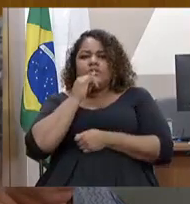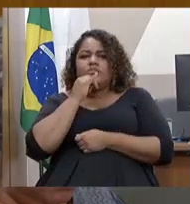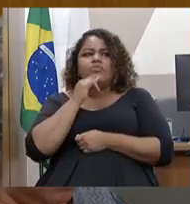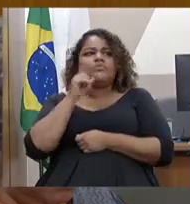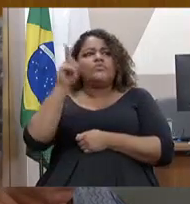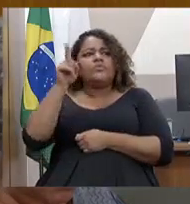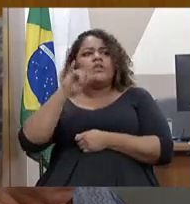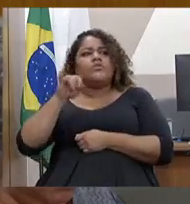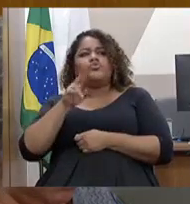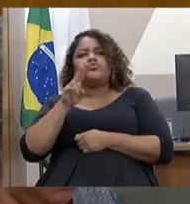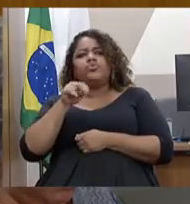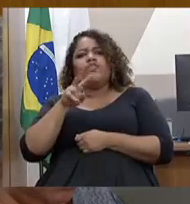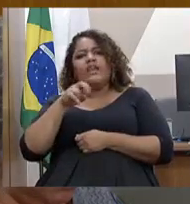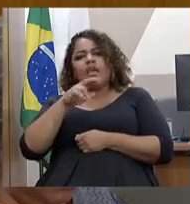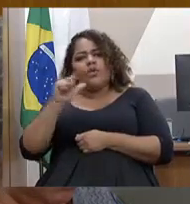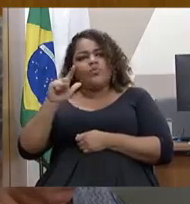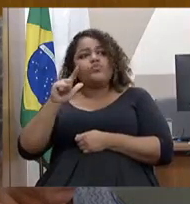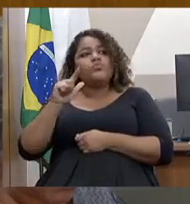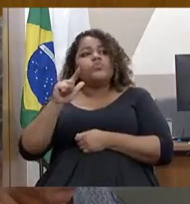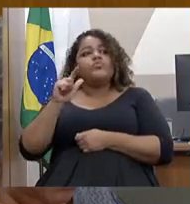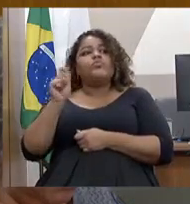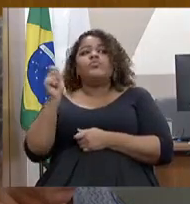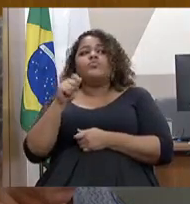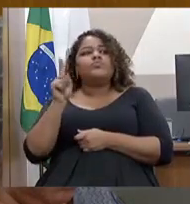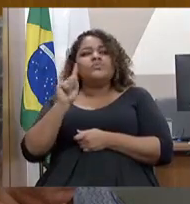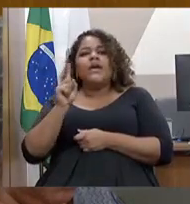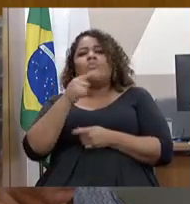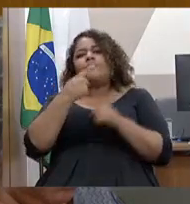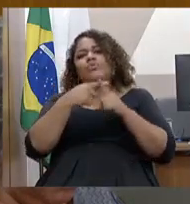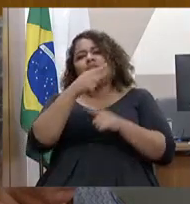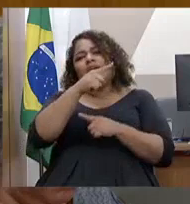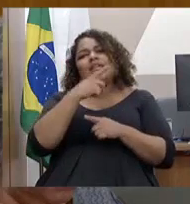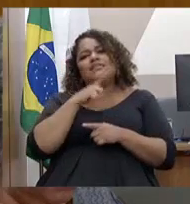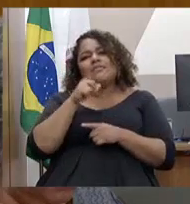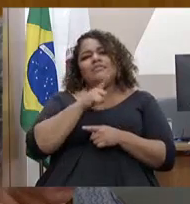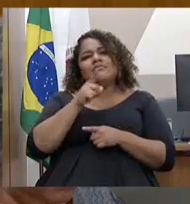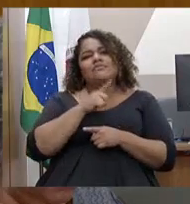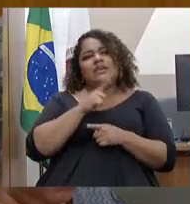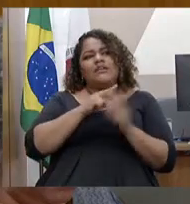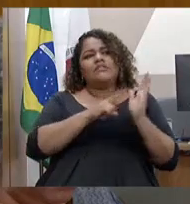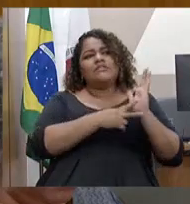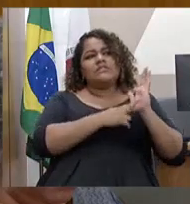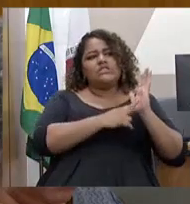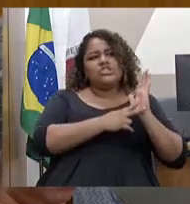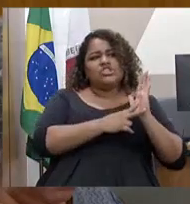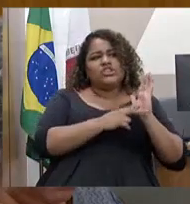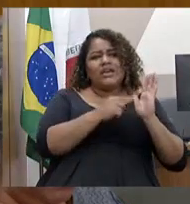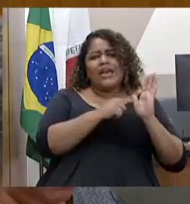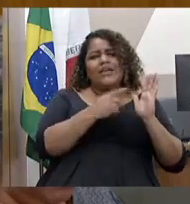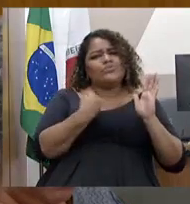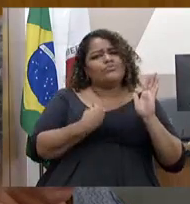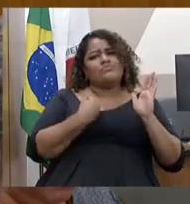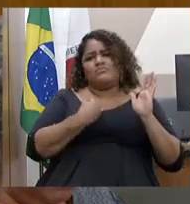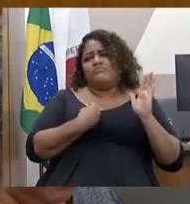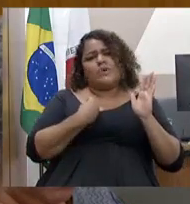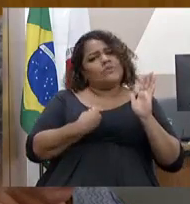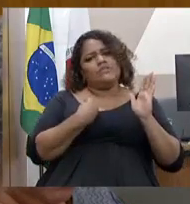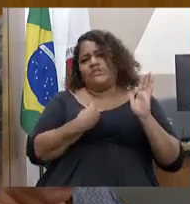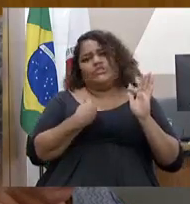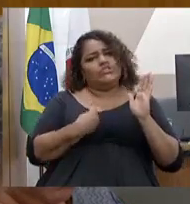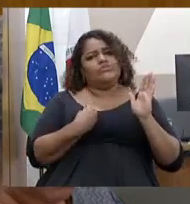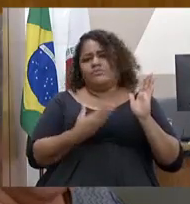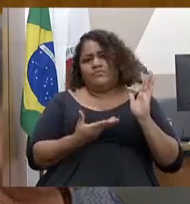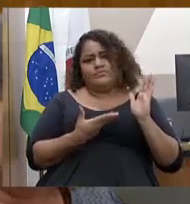representar porque eles têm uma convenção de uma federação ou seja o outro sindicato que esse sindicato infelizmente não existe lá isso aí fica